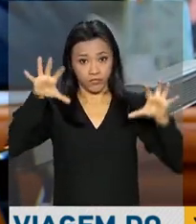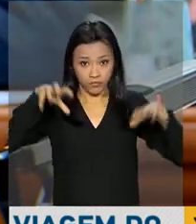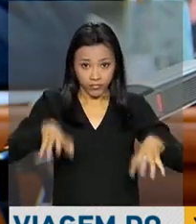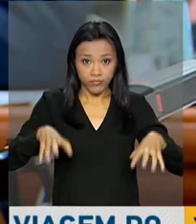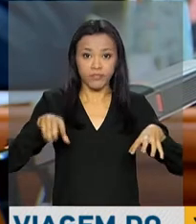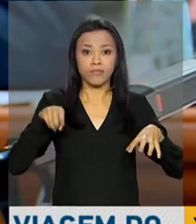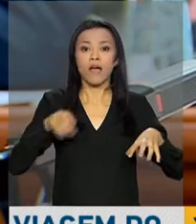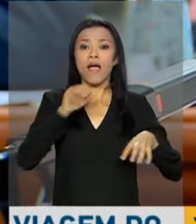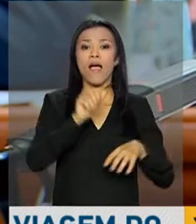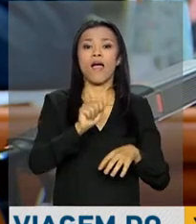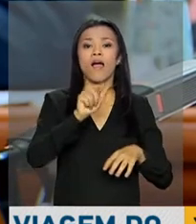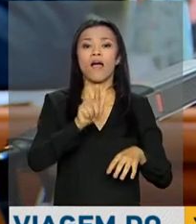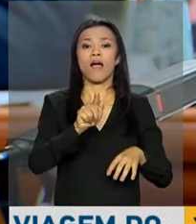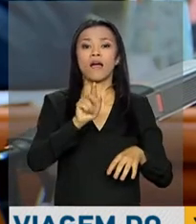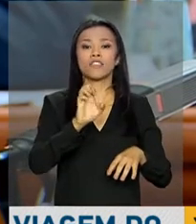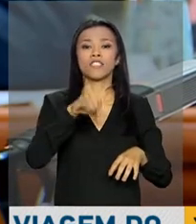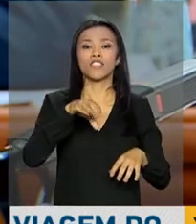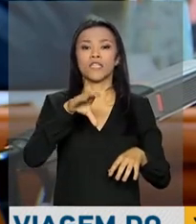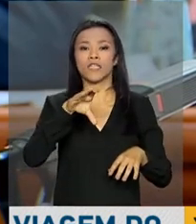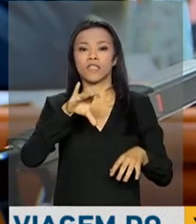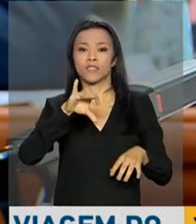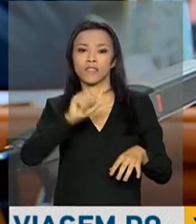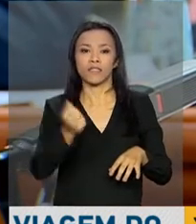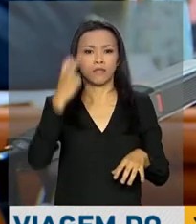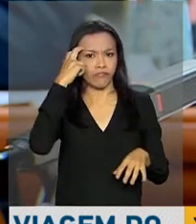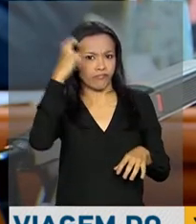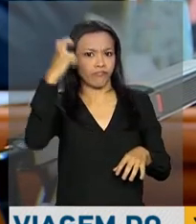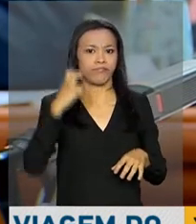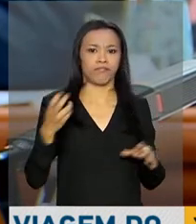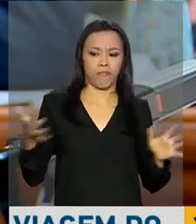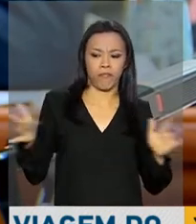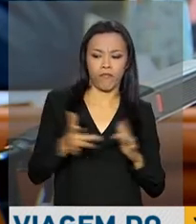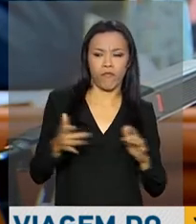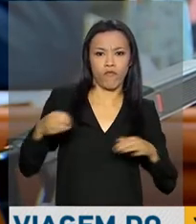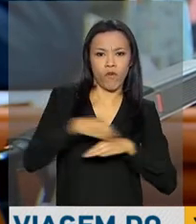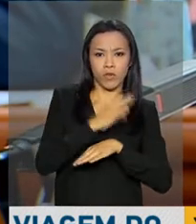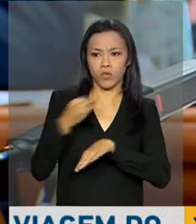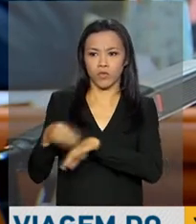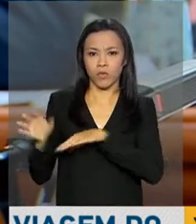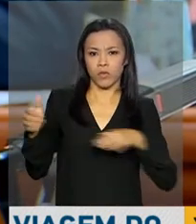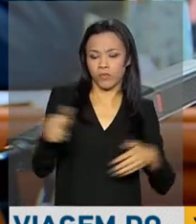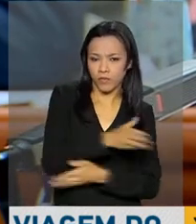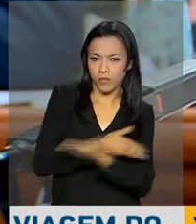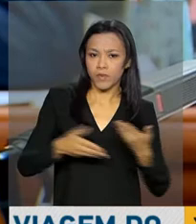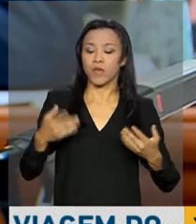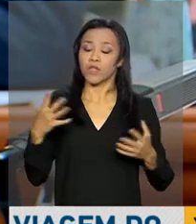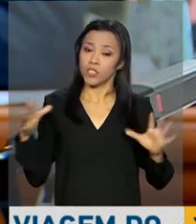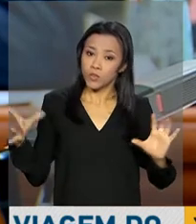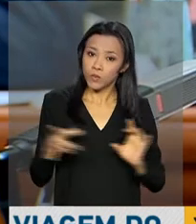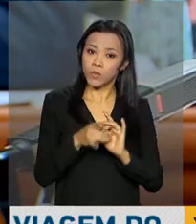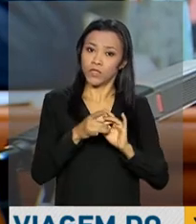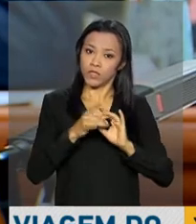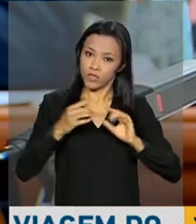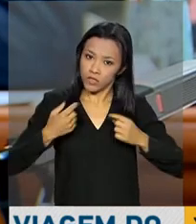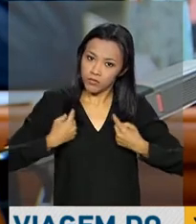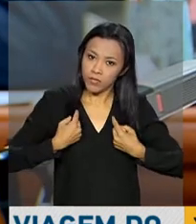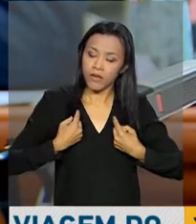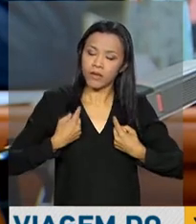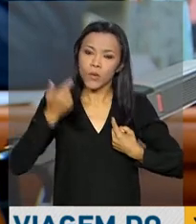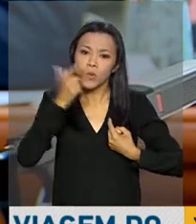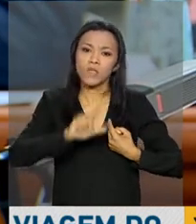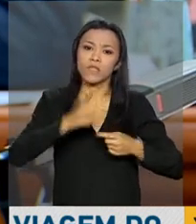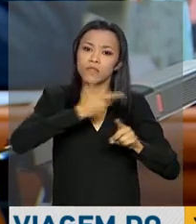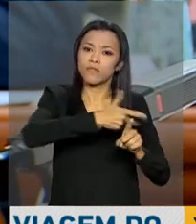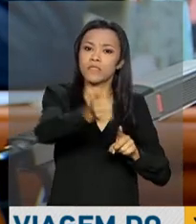mais interconectado, é fundamental unir esforços para enfrentar desafios que transcendem